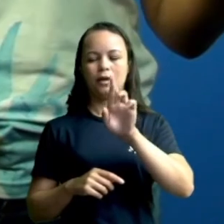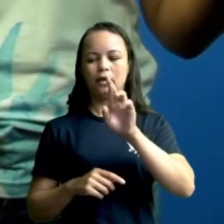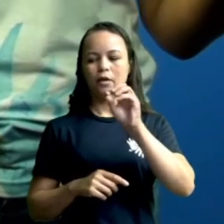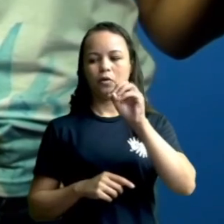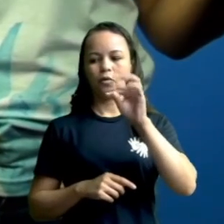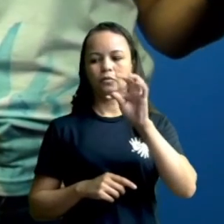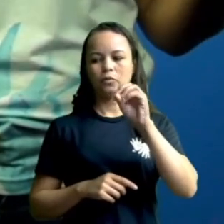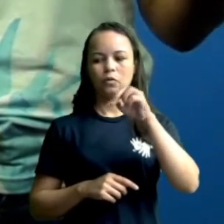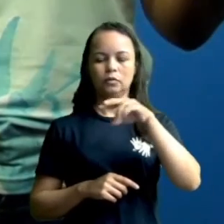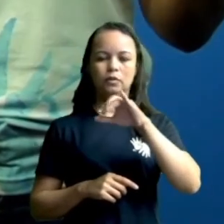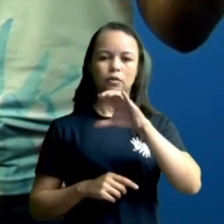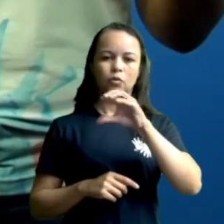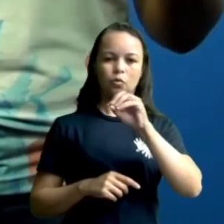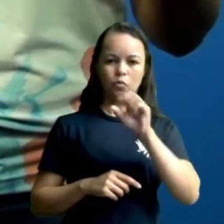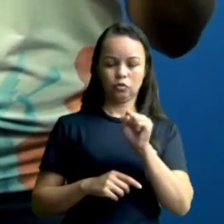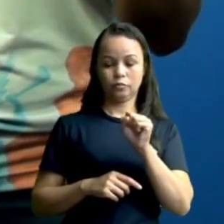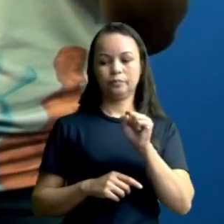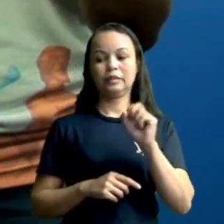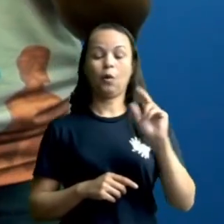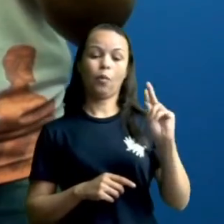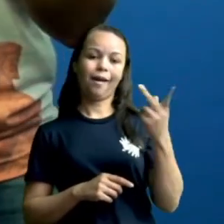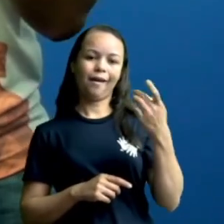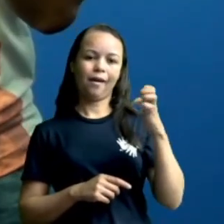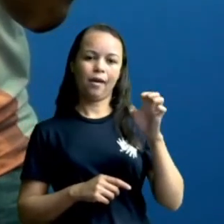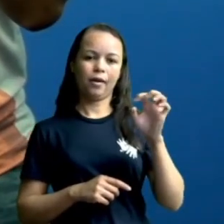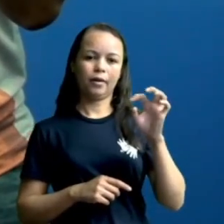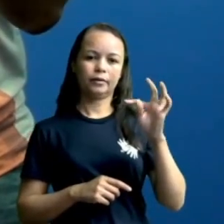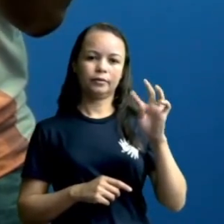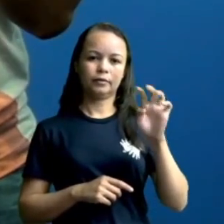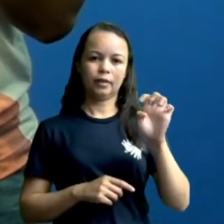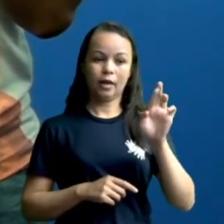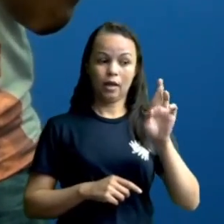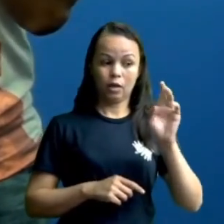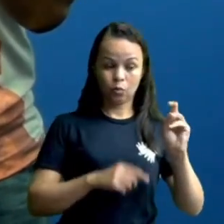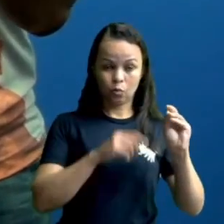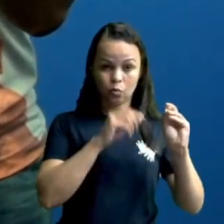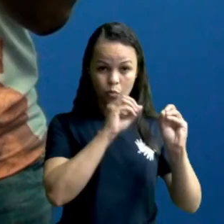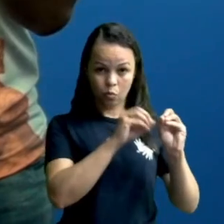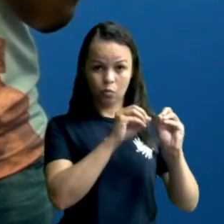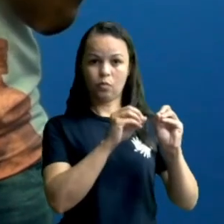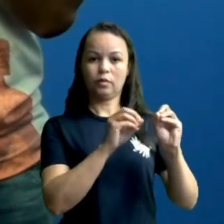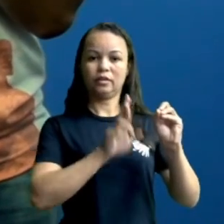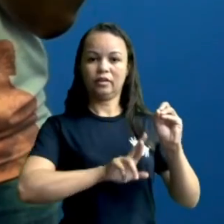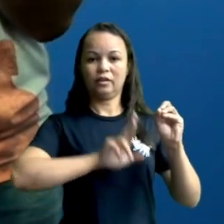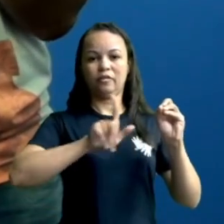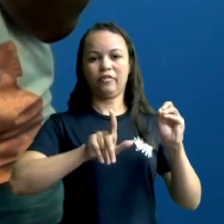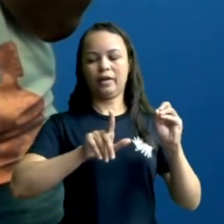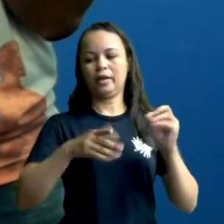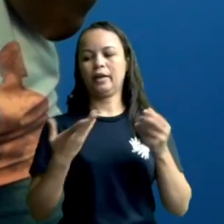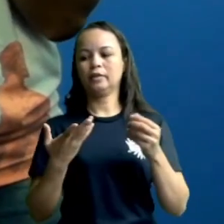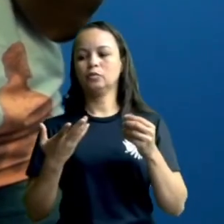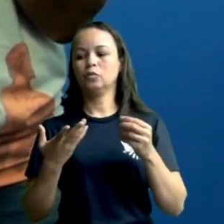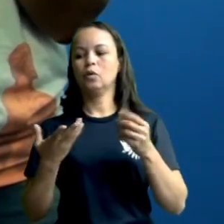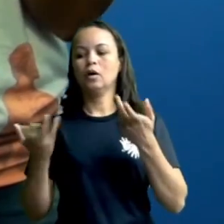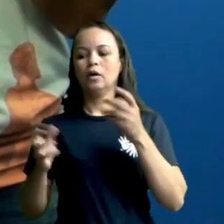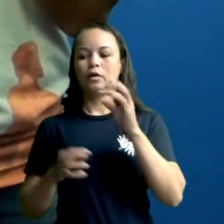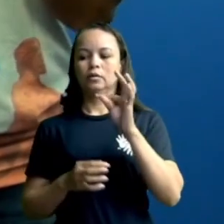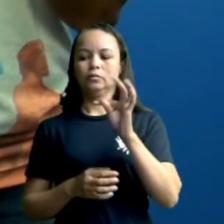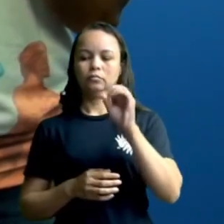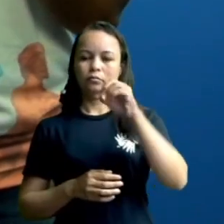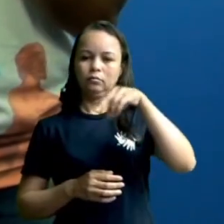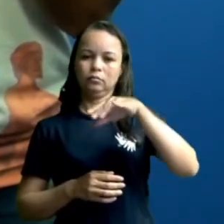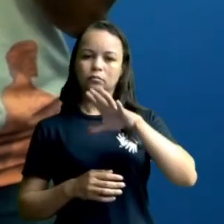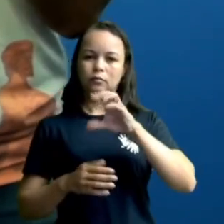significa diferentes e tônico significa de tonicidade, do som da palavra. Então, o que significam os